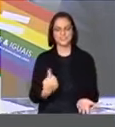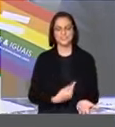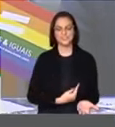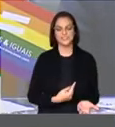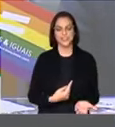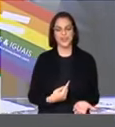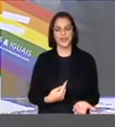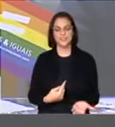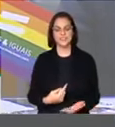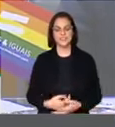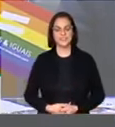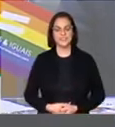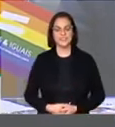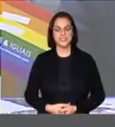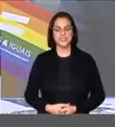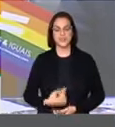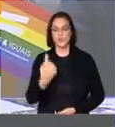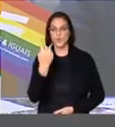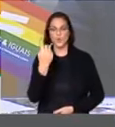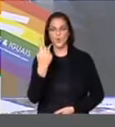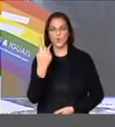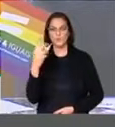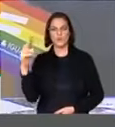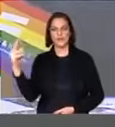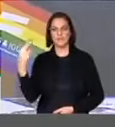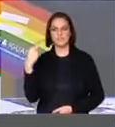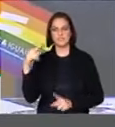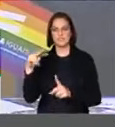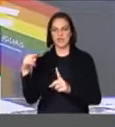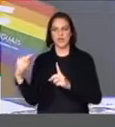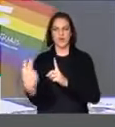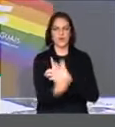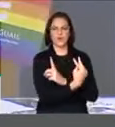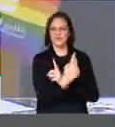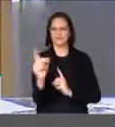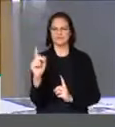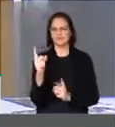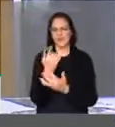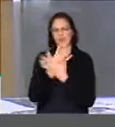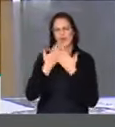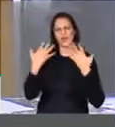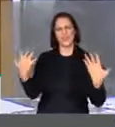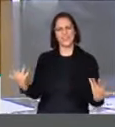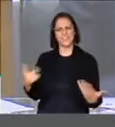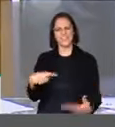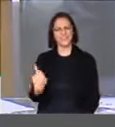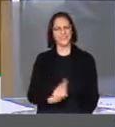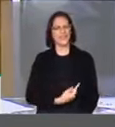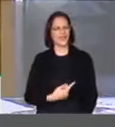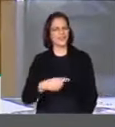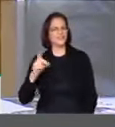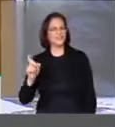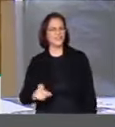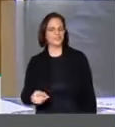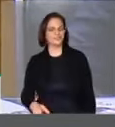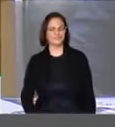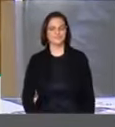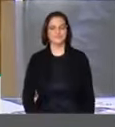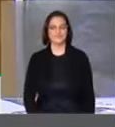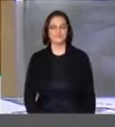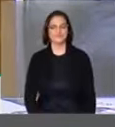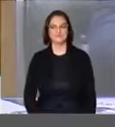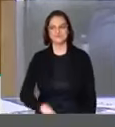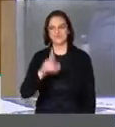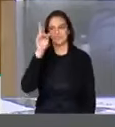possamos ser vistos com apenas uma cor, e uma cor sem cor. A gente tem todas as cores. Eu lembro de